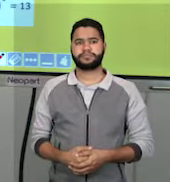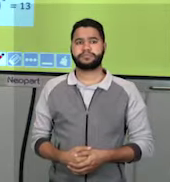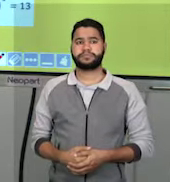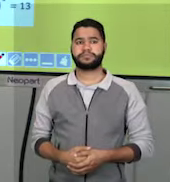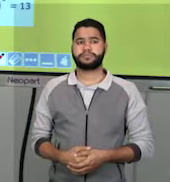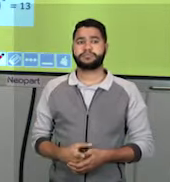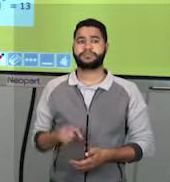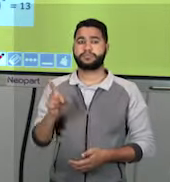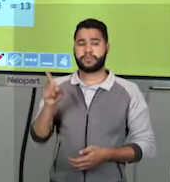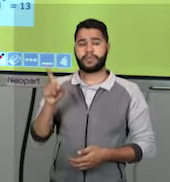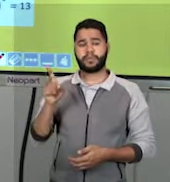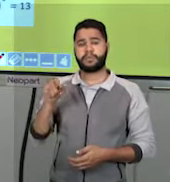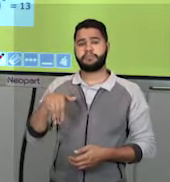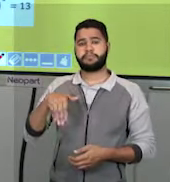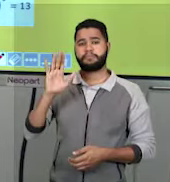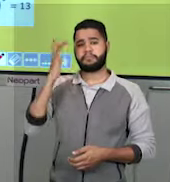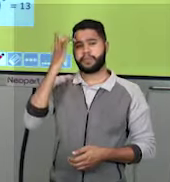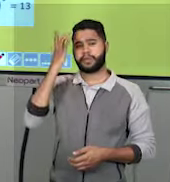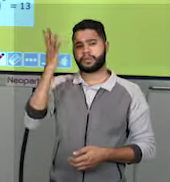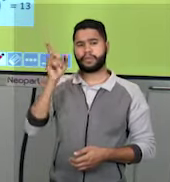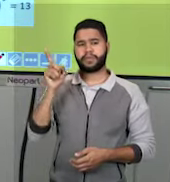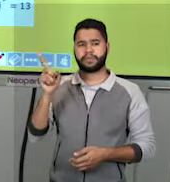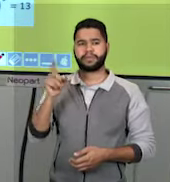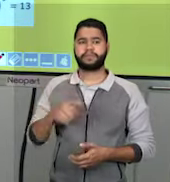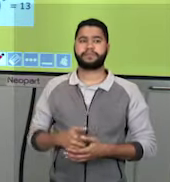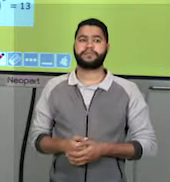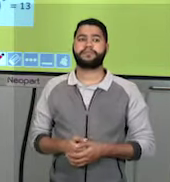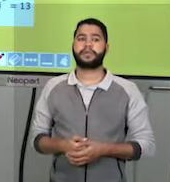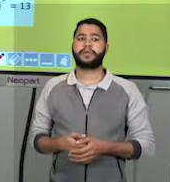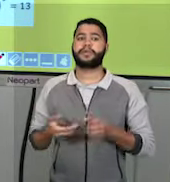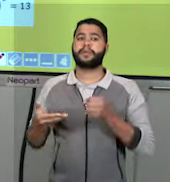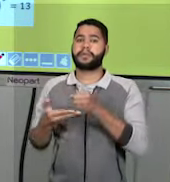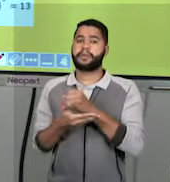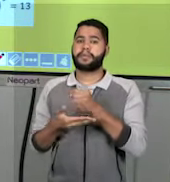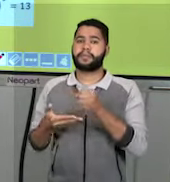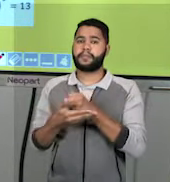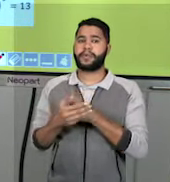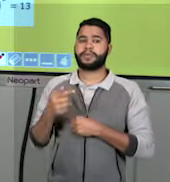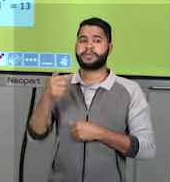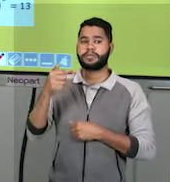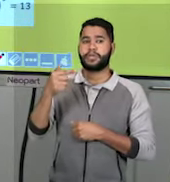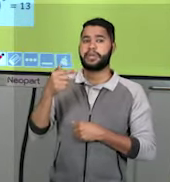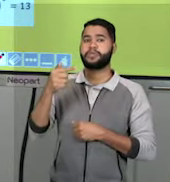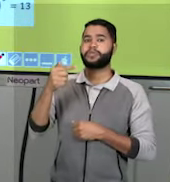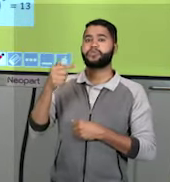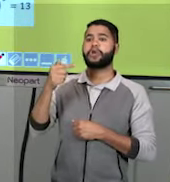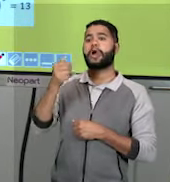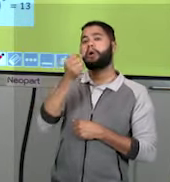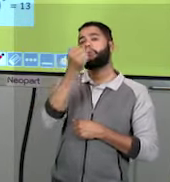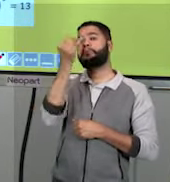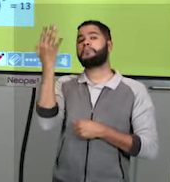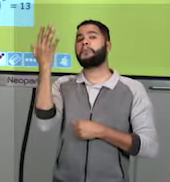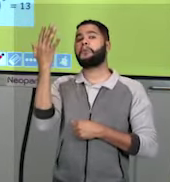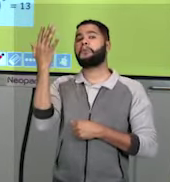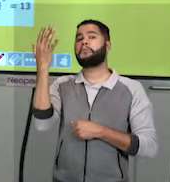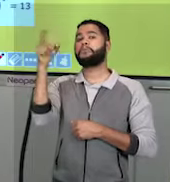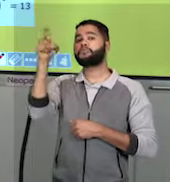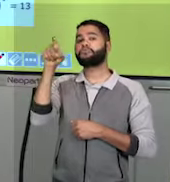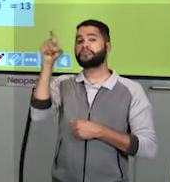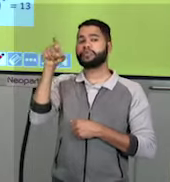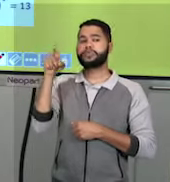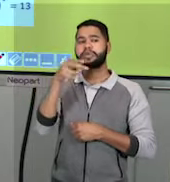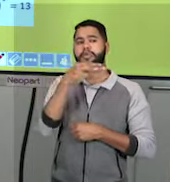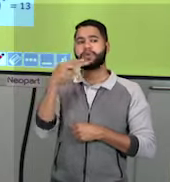Esse aqui é até mais fácil. Ó, essa base, 7 elevado a alguma coisa, tem que dar 1.